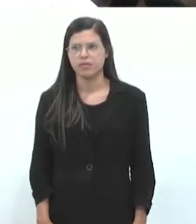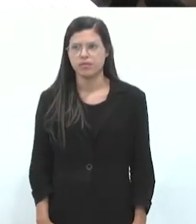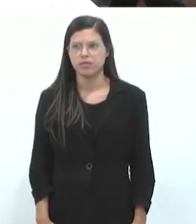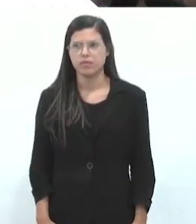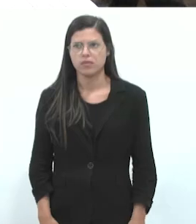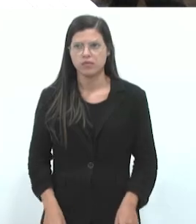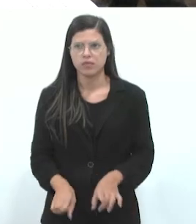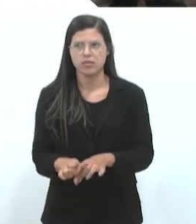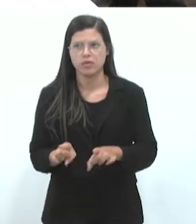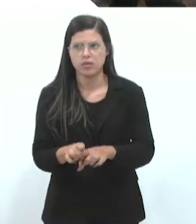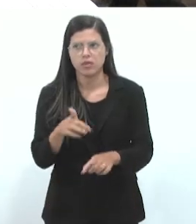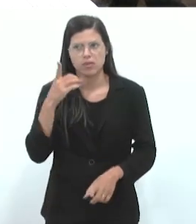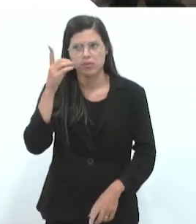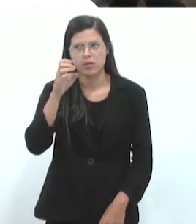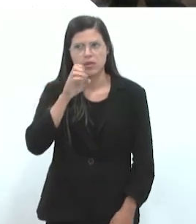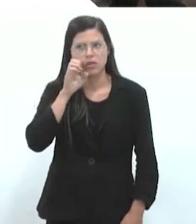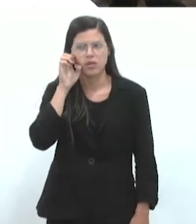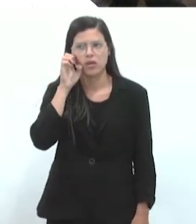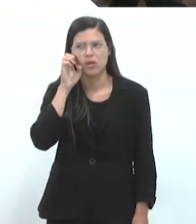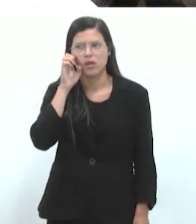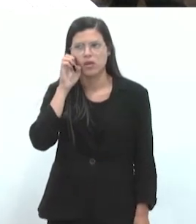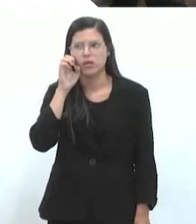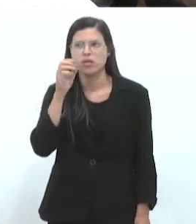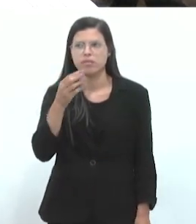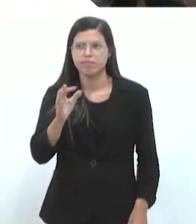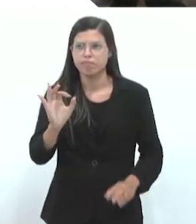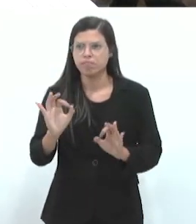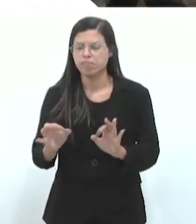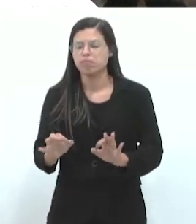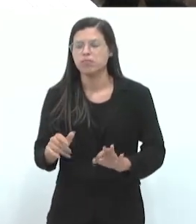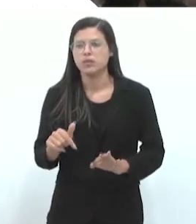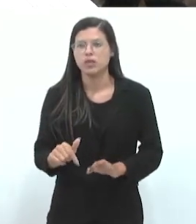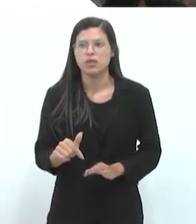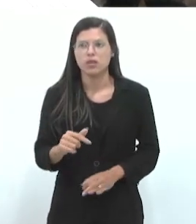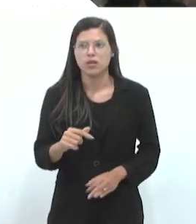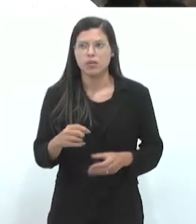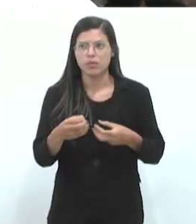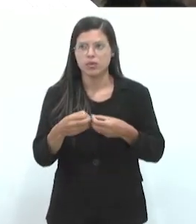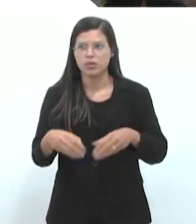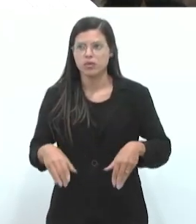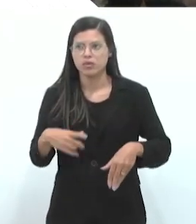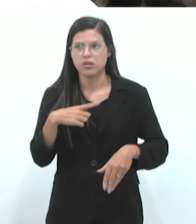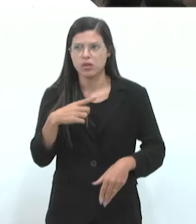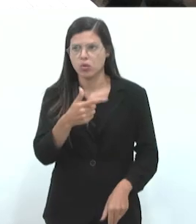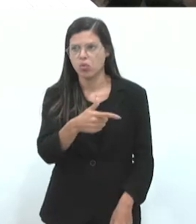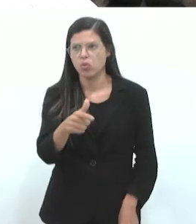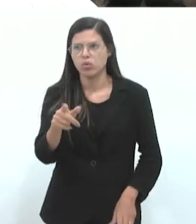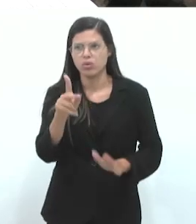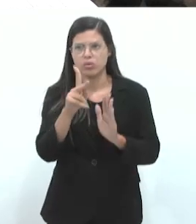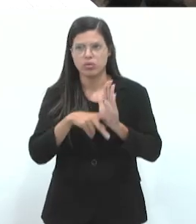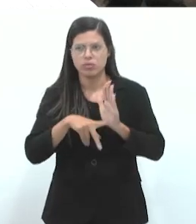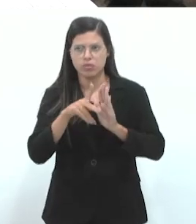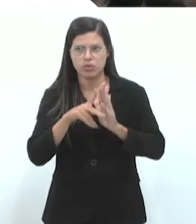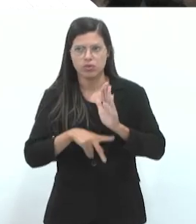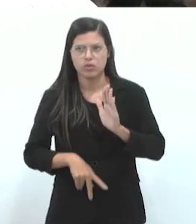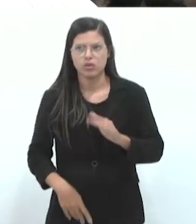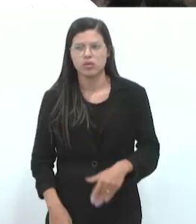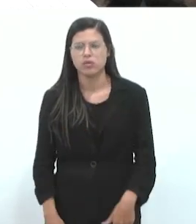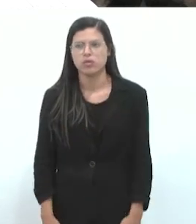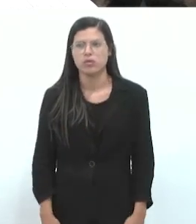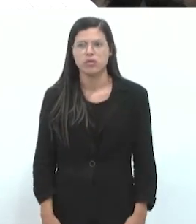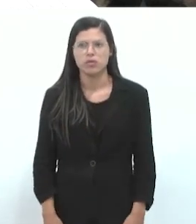está é coberta de prejudicado razão mesmo. que também existe, além das prejudicabilidades, também existe outros projetos tramitando. tramitando. Mas como Mas o acho voto que-